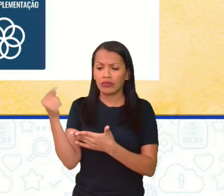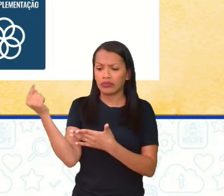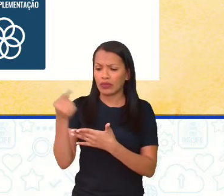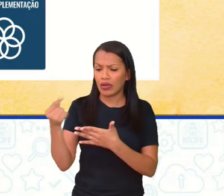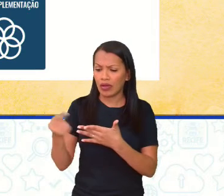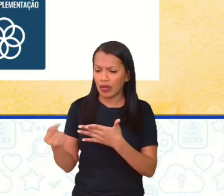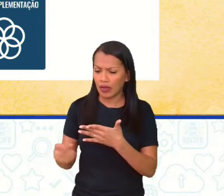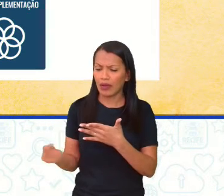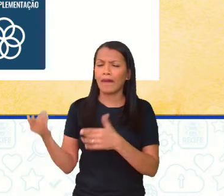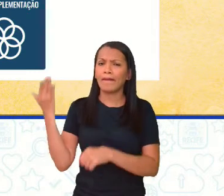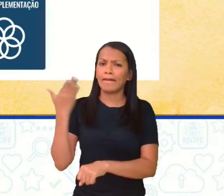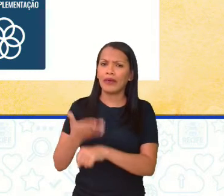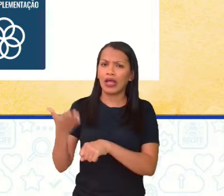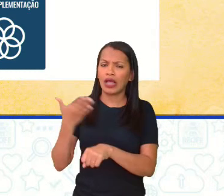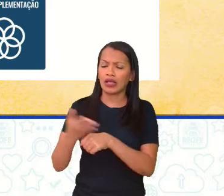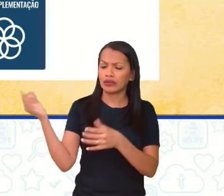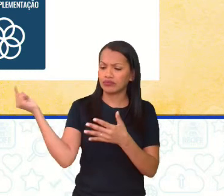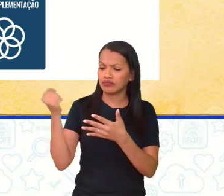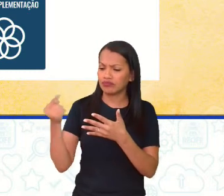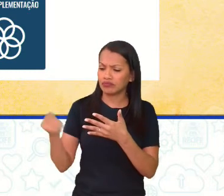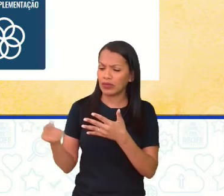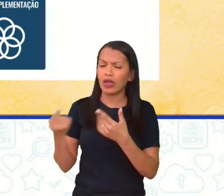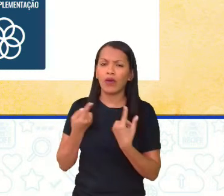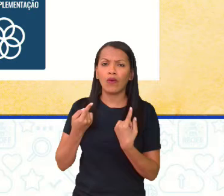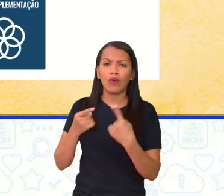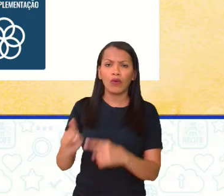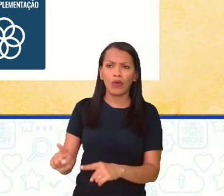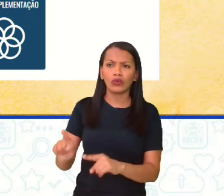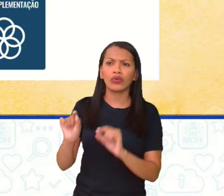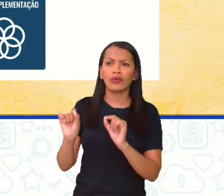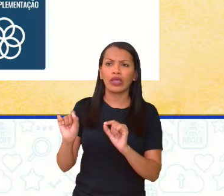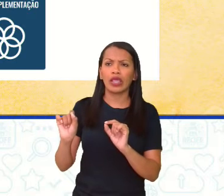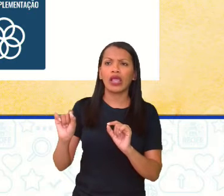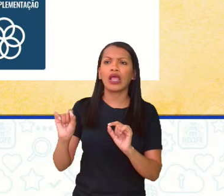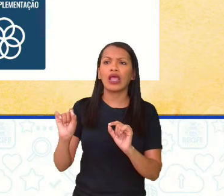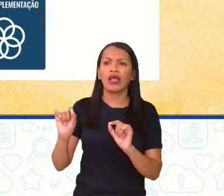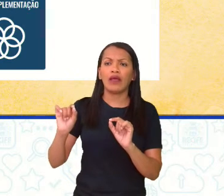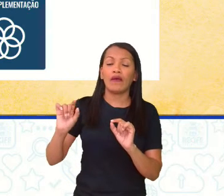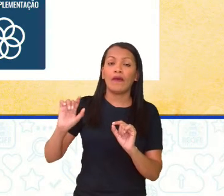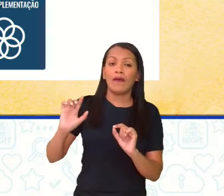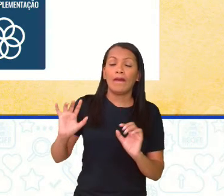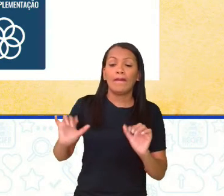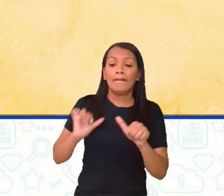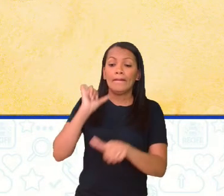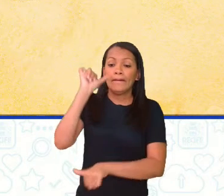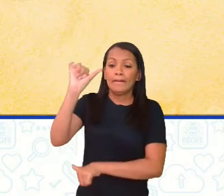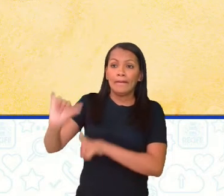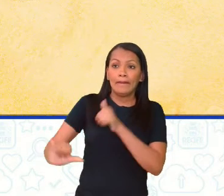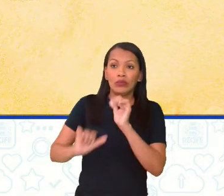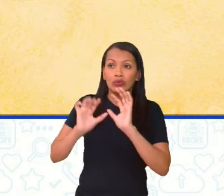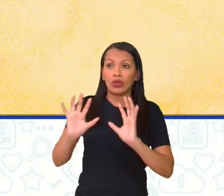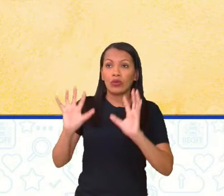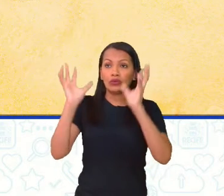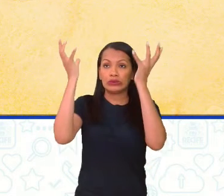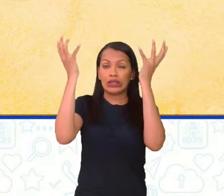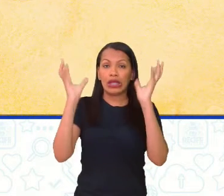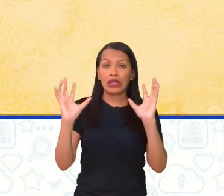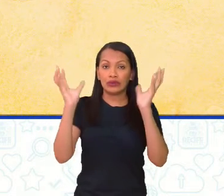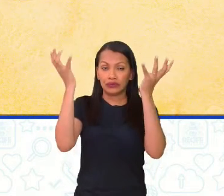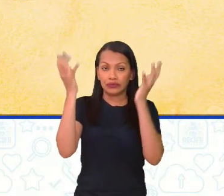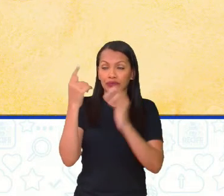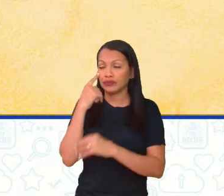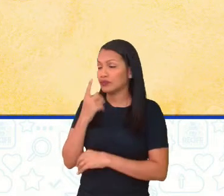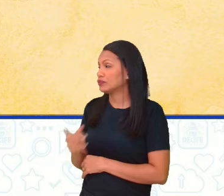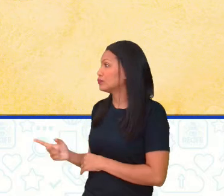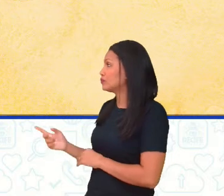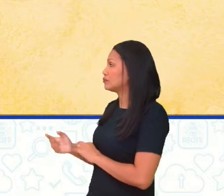mudança global do clima. Então tem um objetivo específico para essa questão. E aí diz,